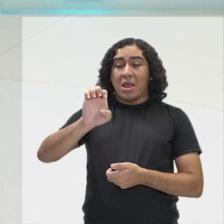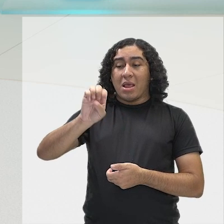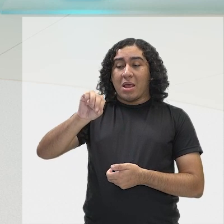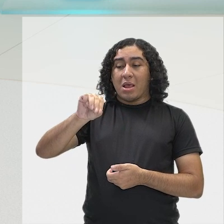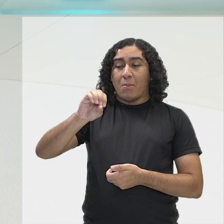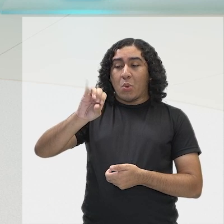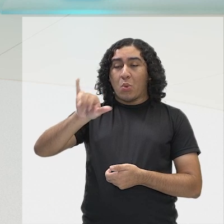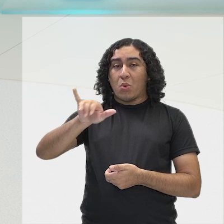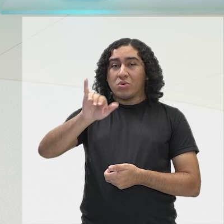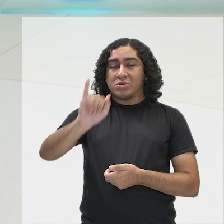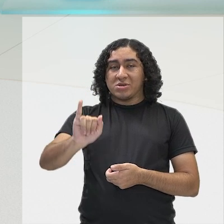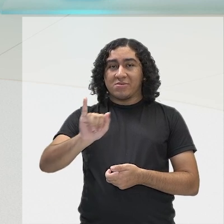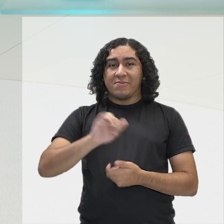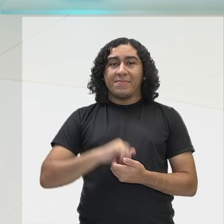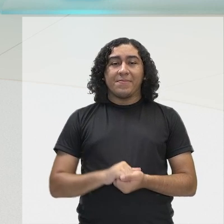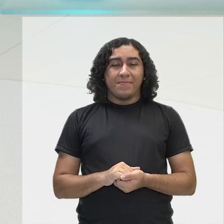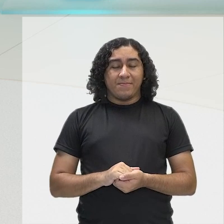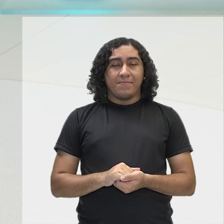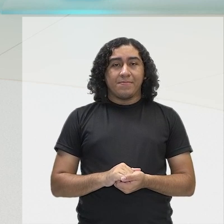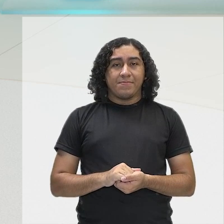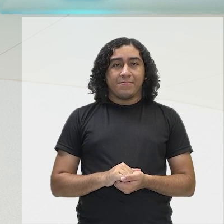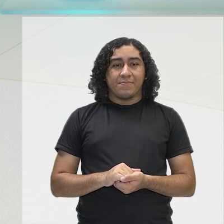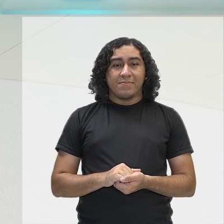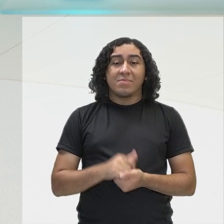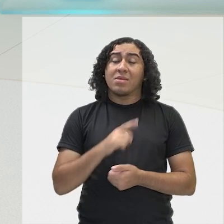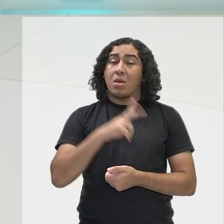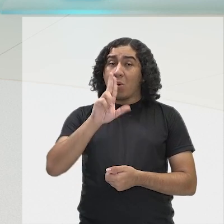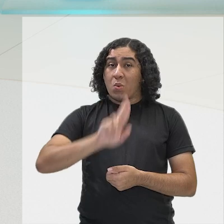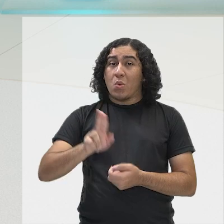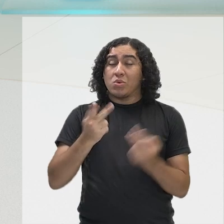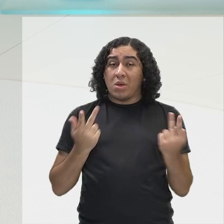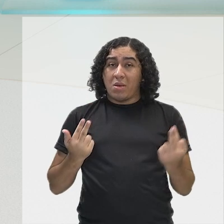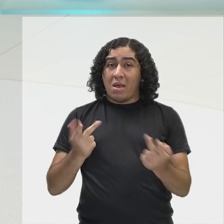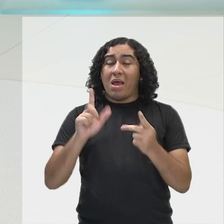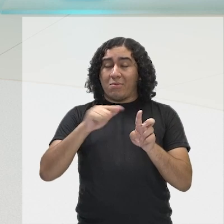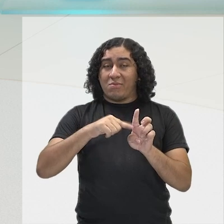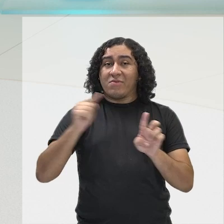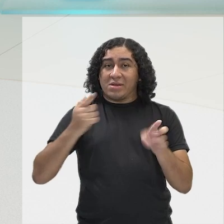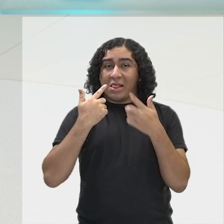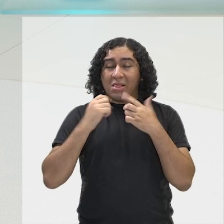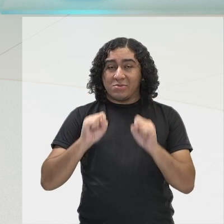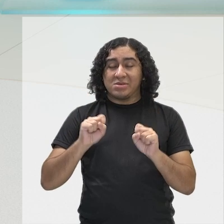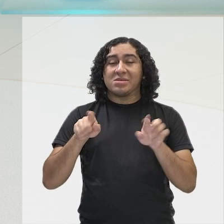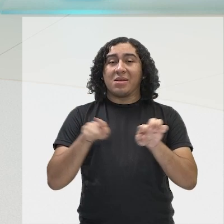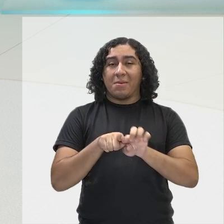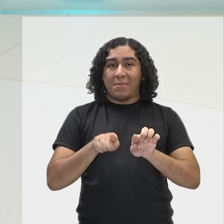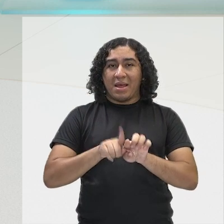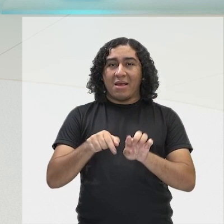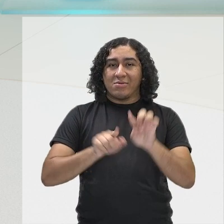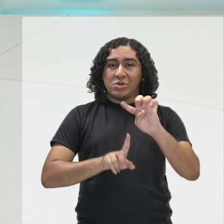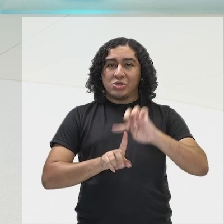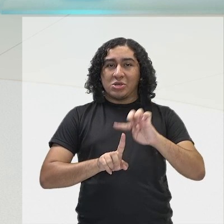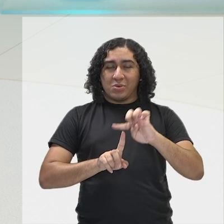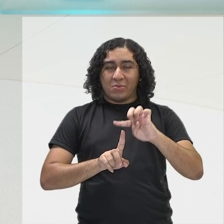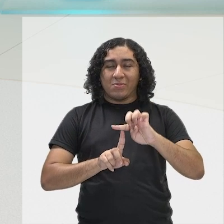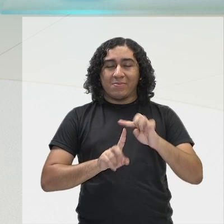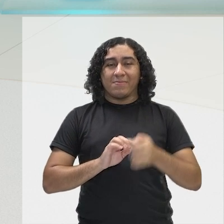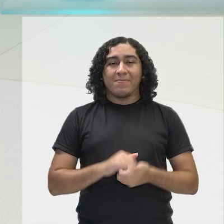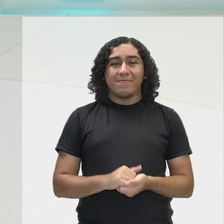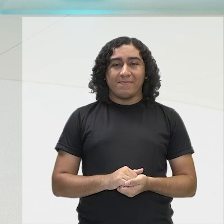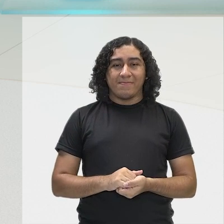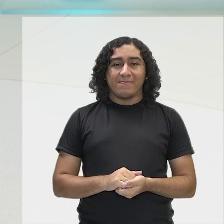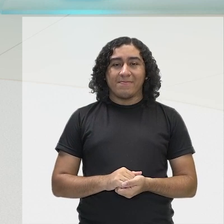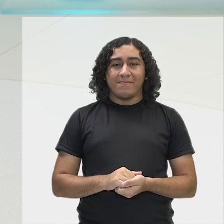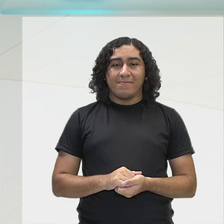né? Você faz o uso deles, também é uma variação linguística, também é um tipo de